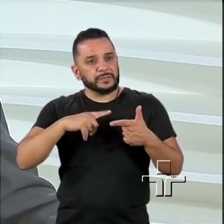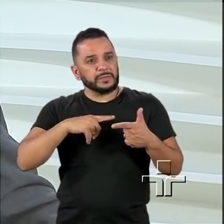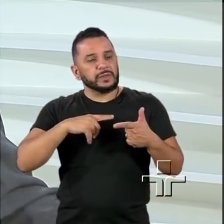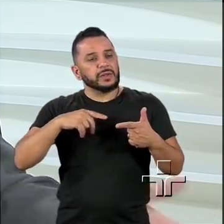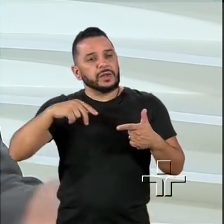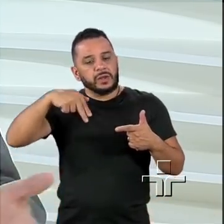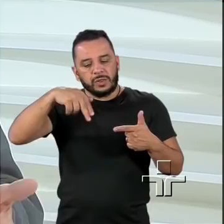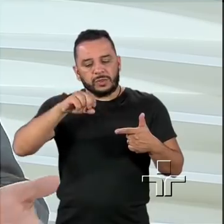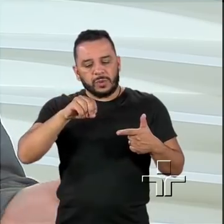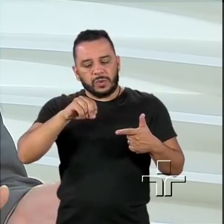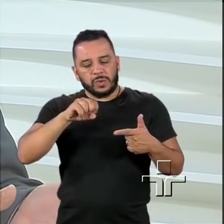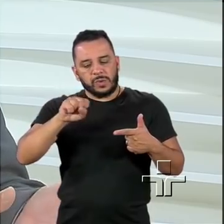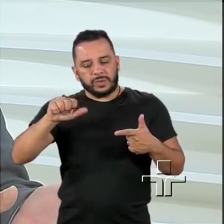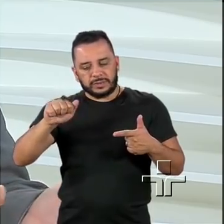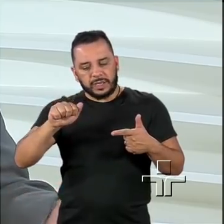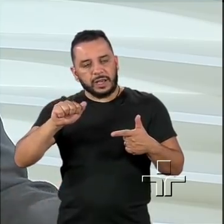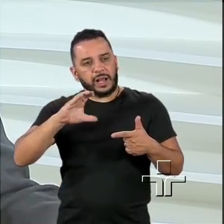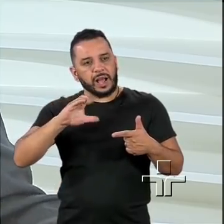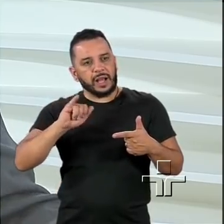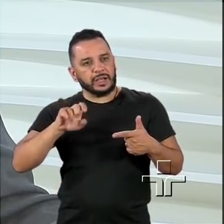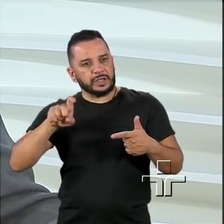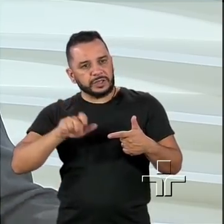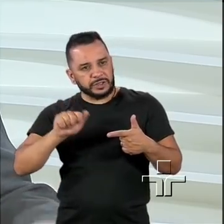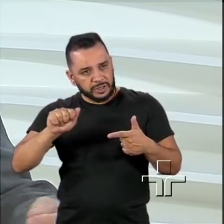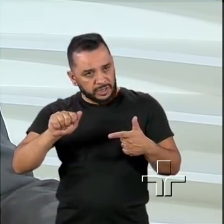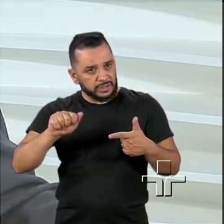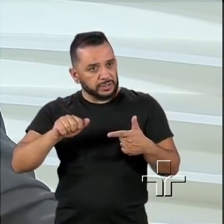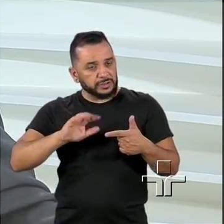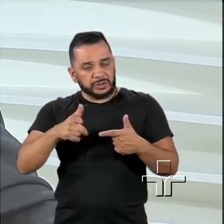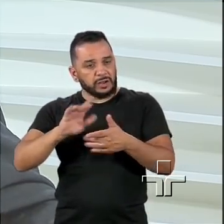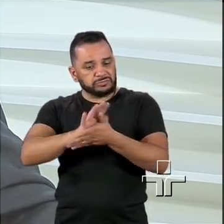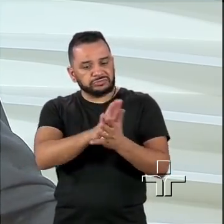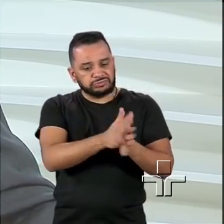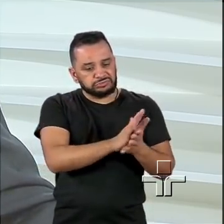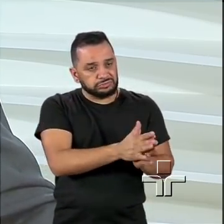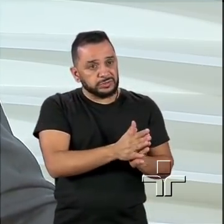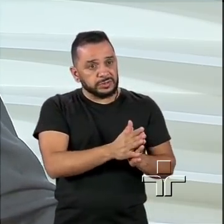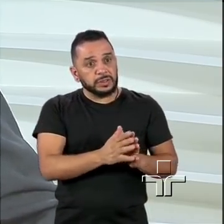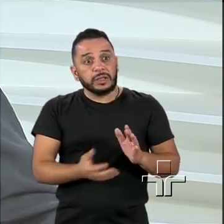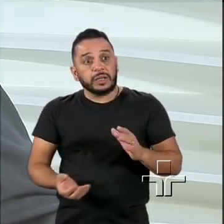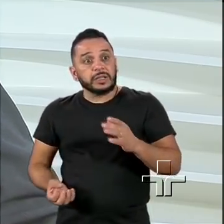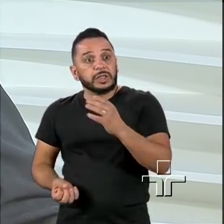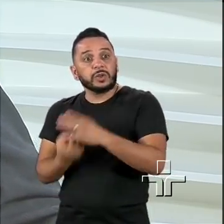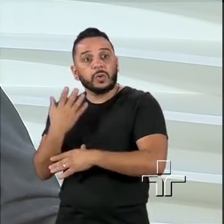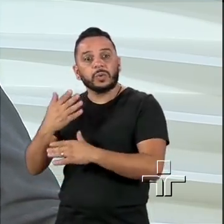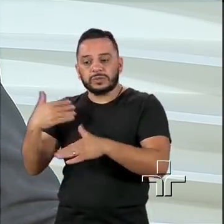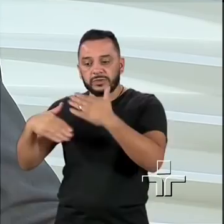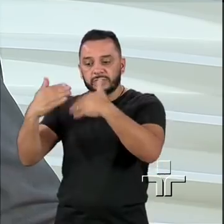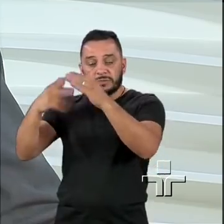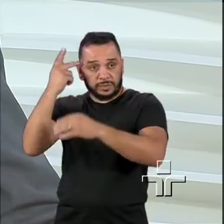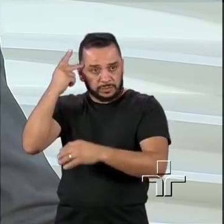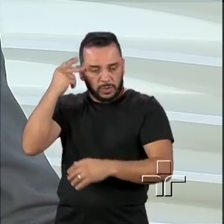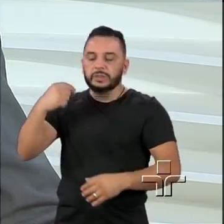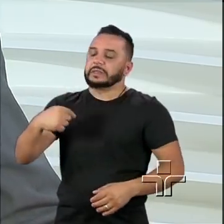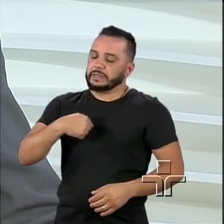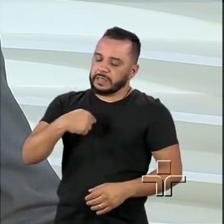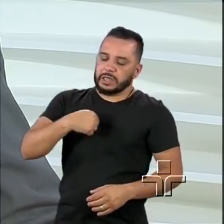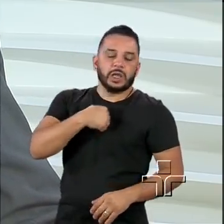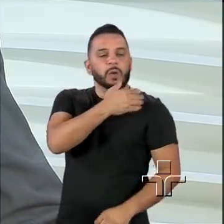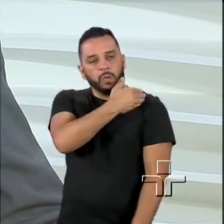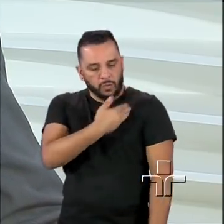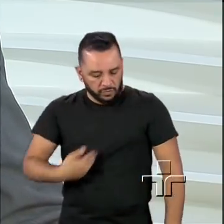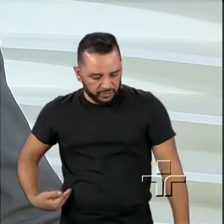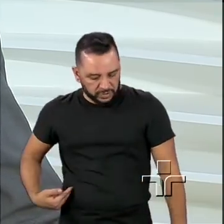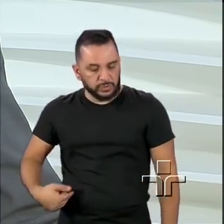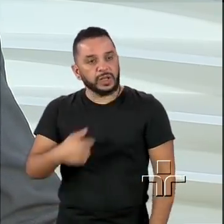e criaram o Desenvolve São Paulo, que é ridículo. Quero dizer que, se eu for governador, vou criar um banco no estado de São